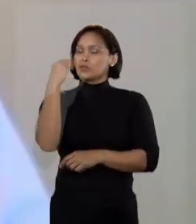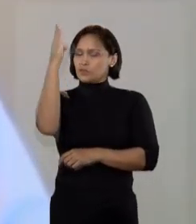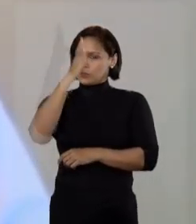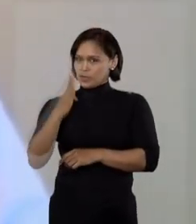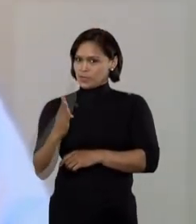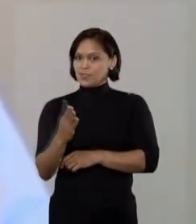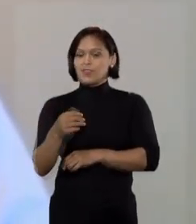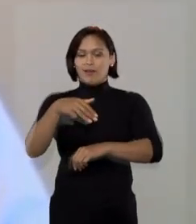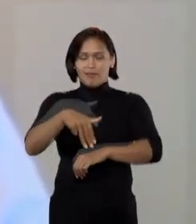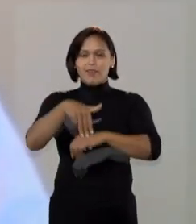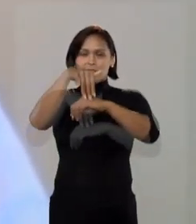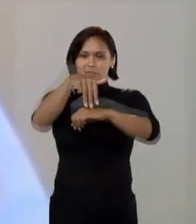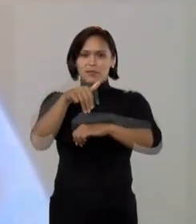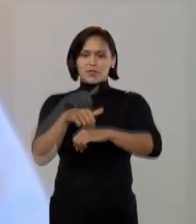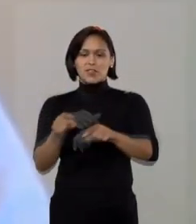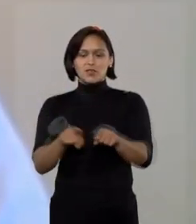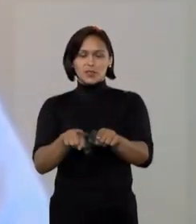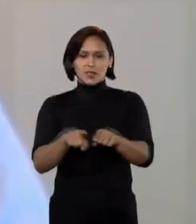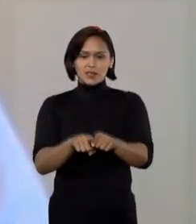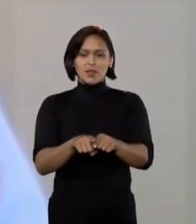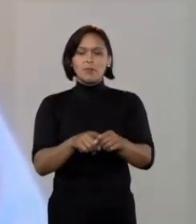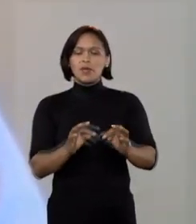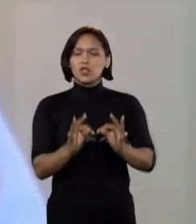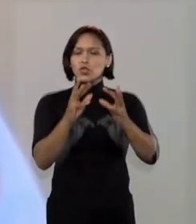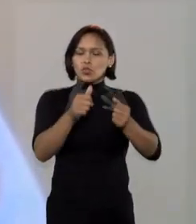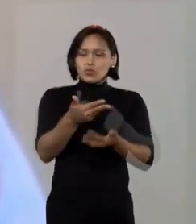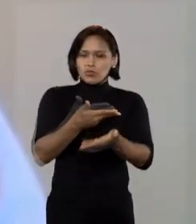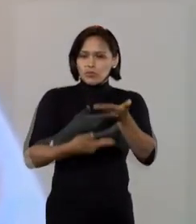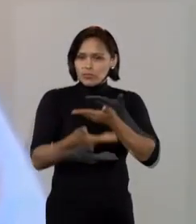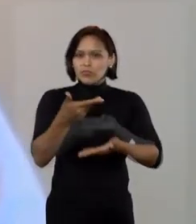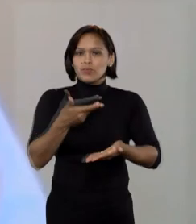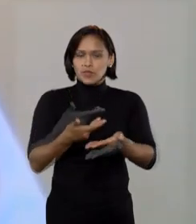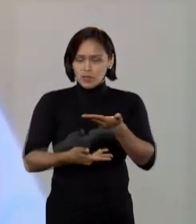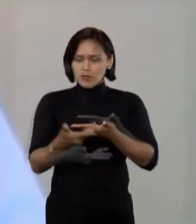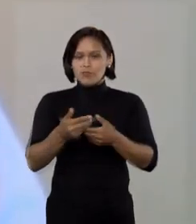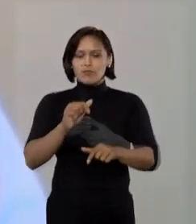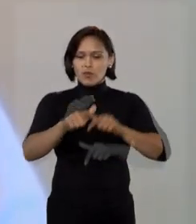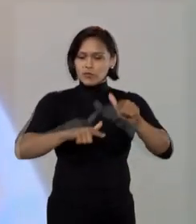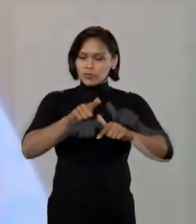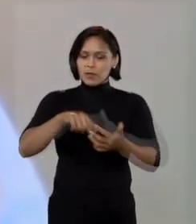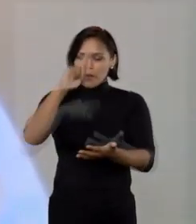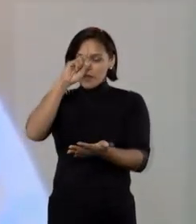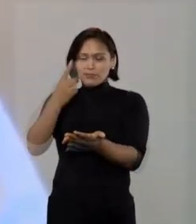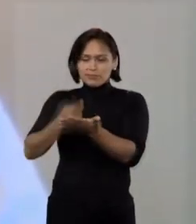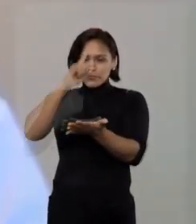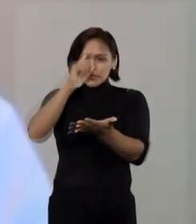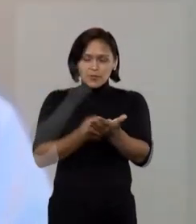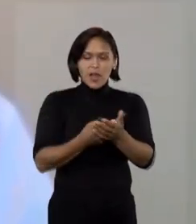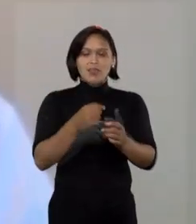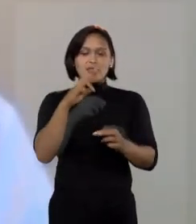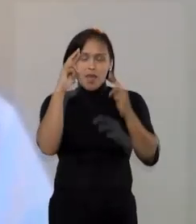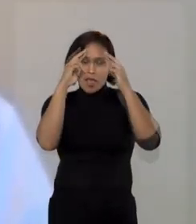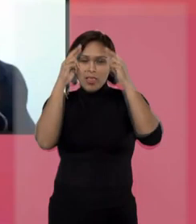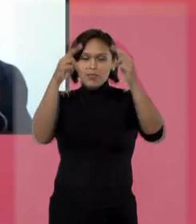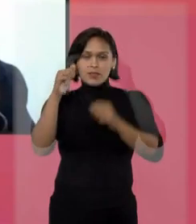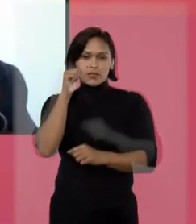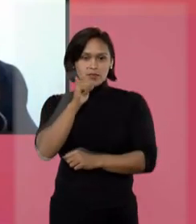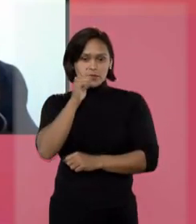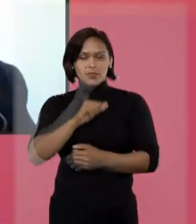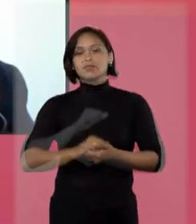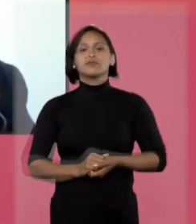na magistratura e às medidas institucionais que têm sido aplicadas para promover a liderança das mulheres.